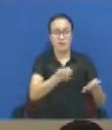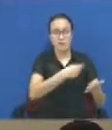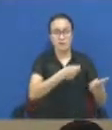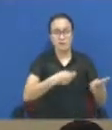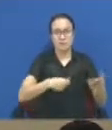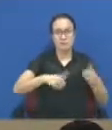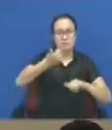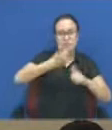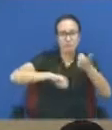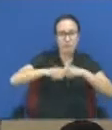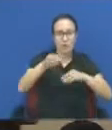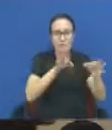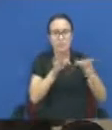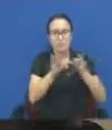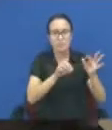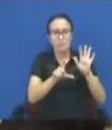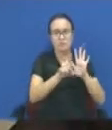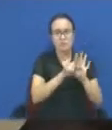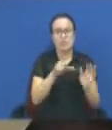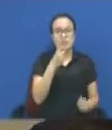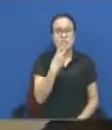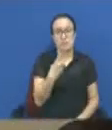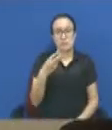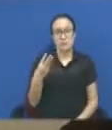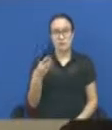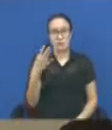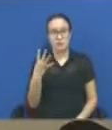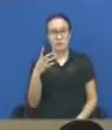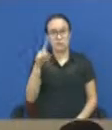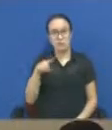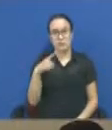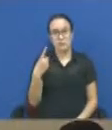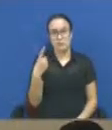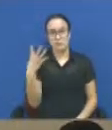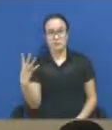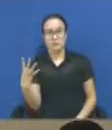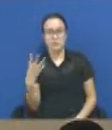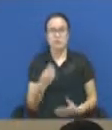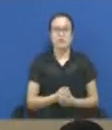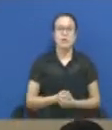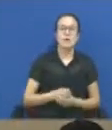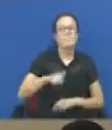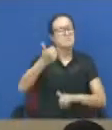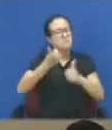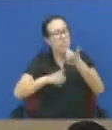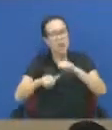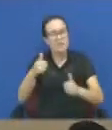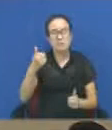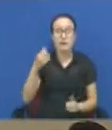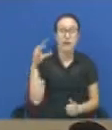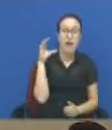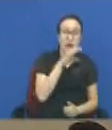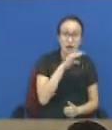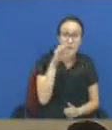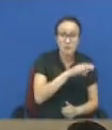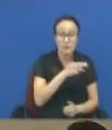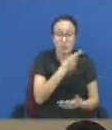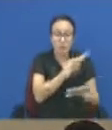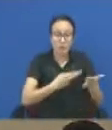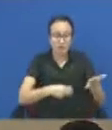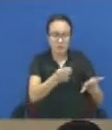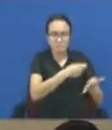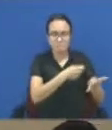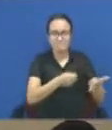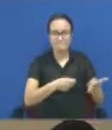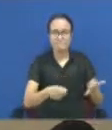projeto 234 de 2014. Para apreciação do mesmo em regime de urgência especial, o requerimento está em ordem, assinado por